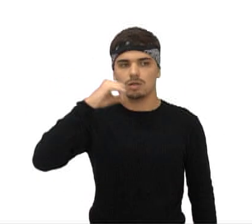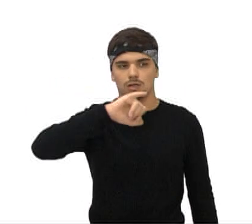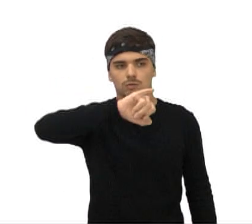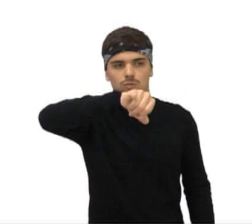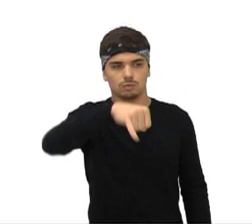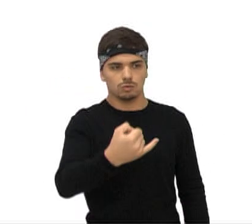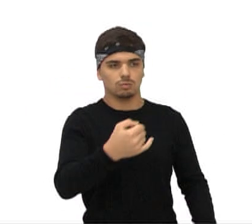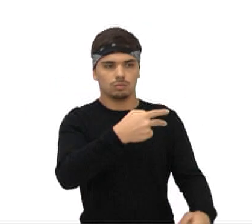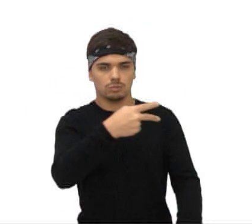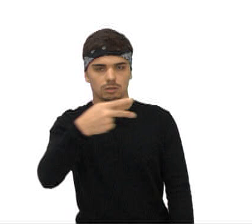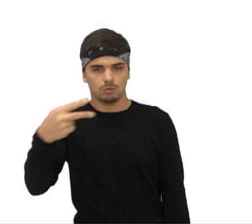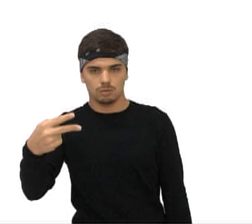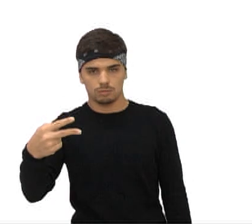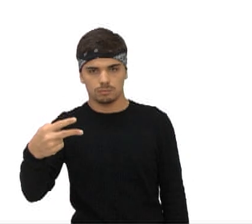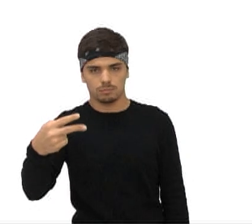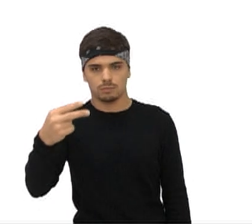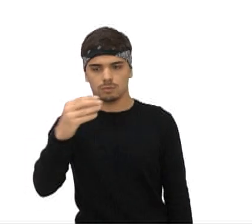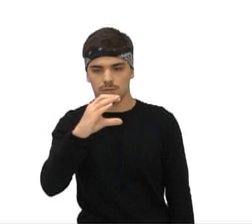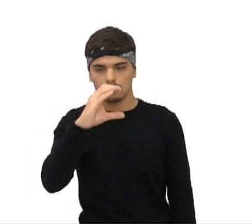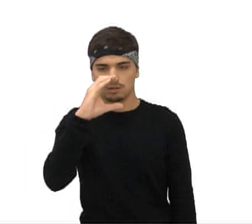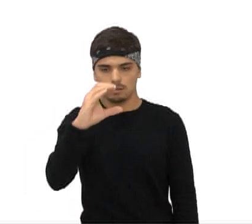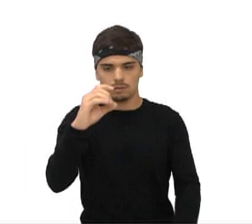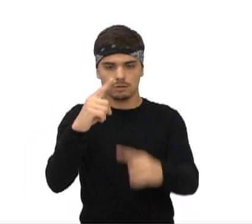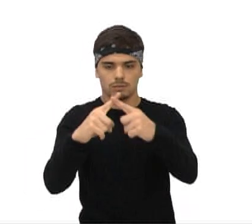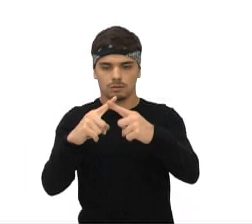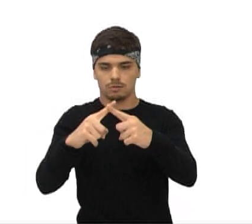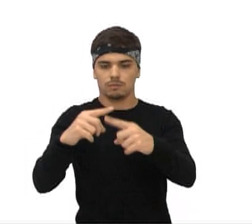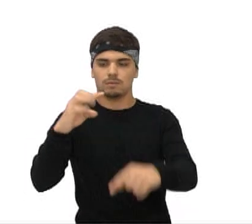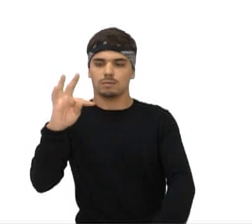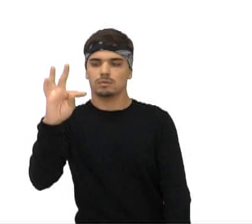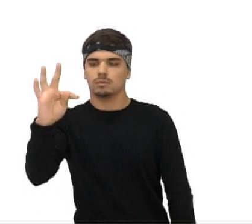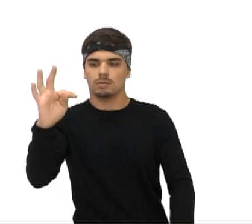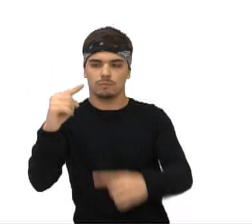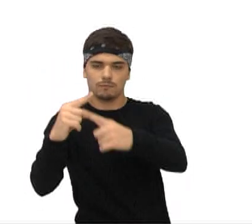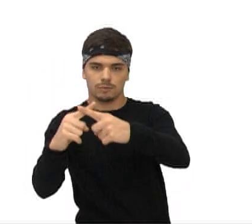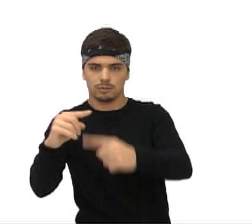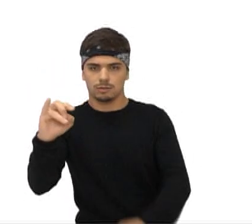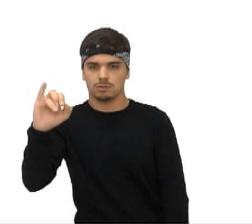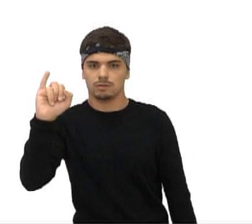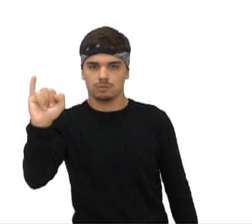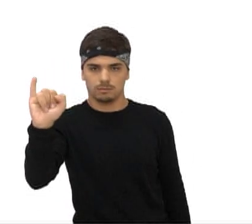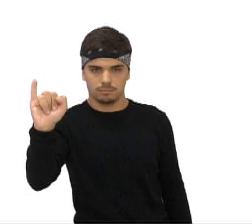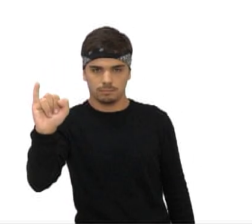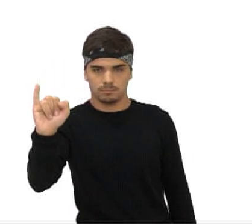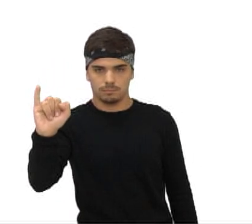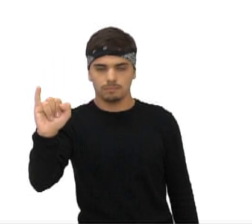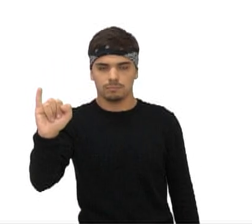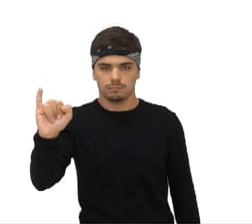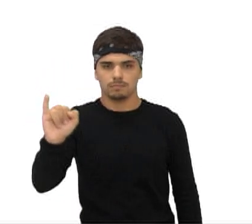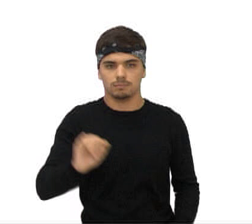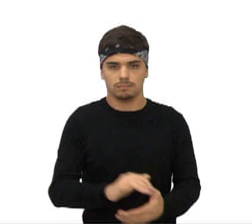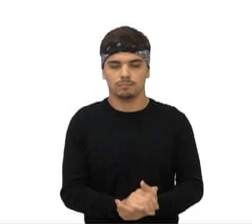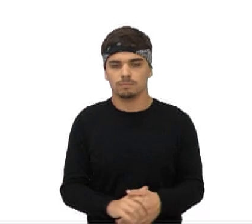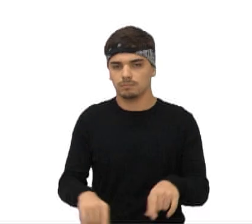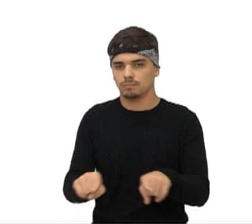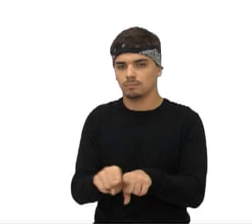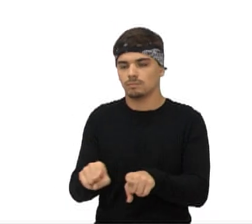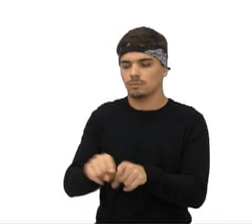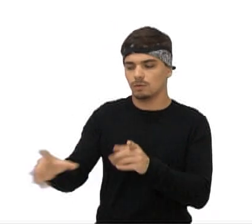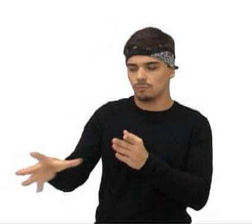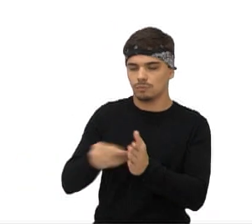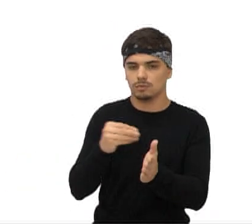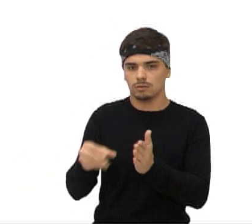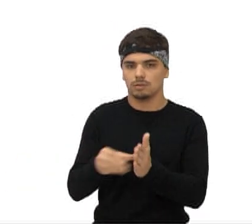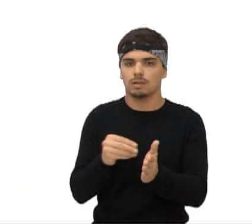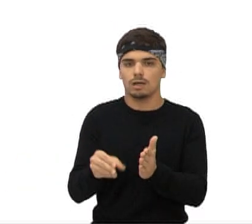juro igual a capital vezes taxa vezes tempo. Eu vou retirar, né, do exercício os